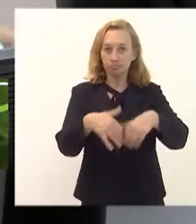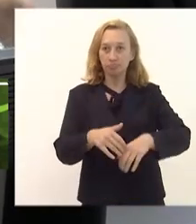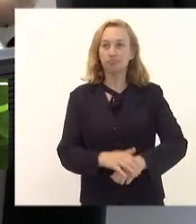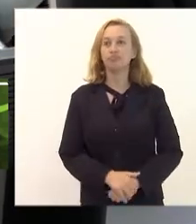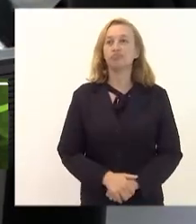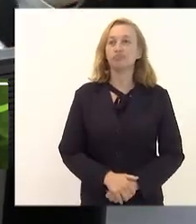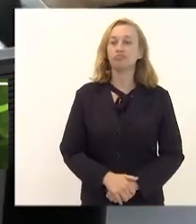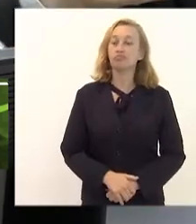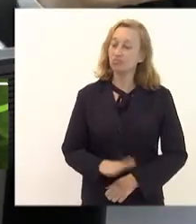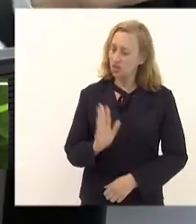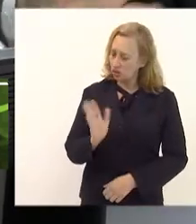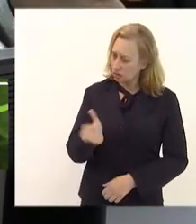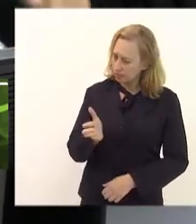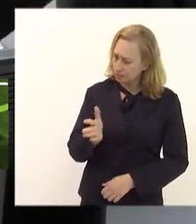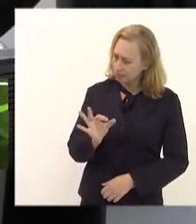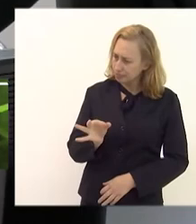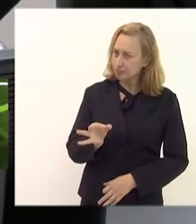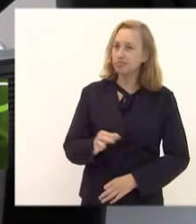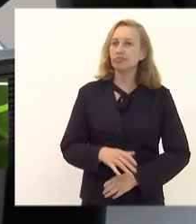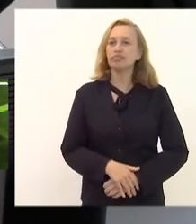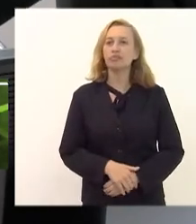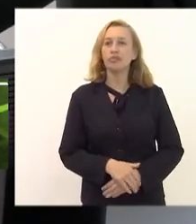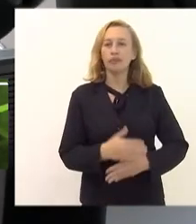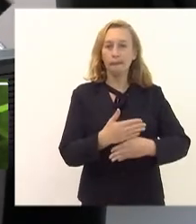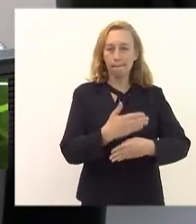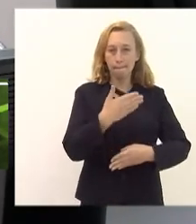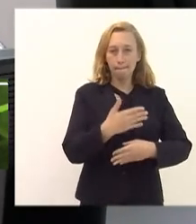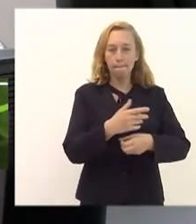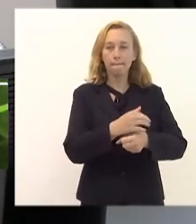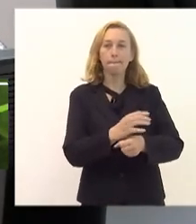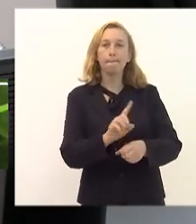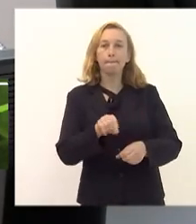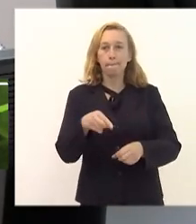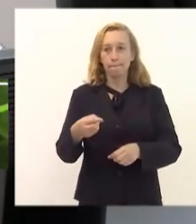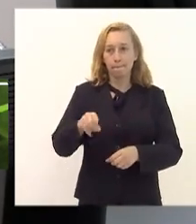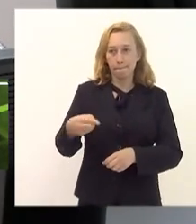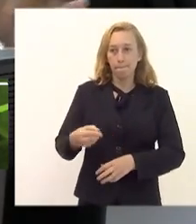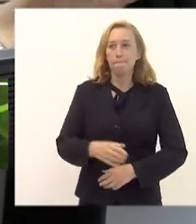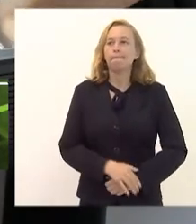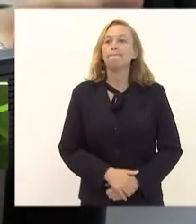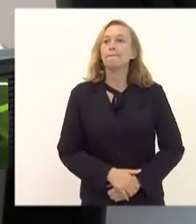está liquidado. Né? As paredes estão ruídas, etc., etc.